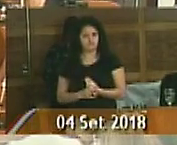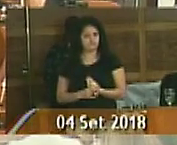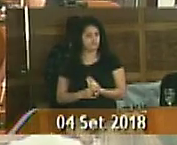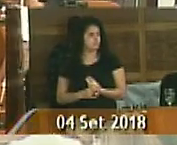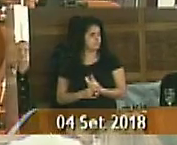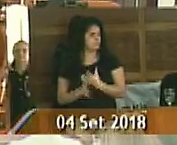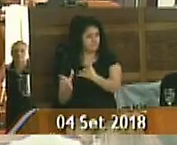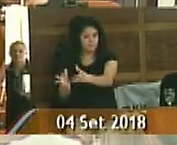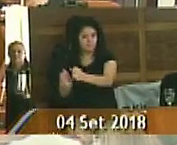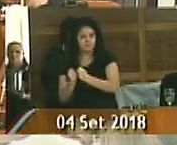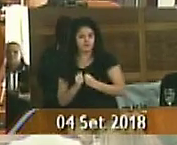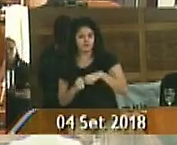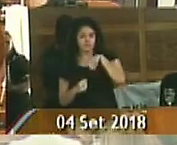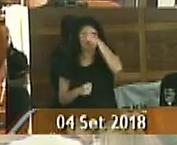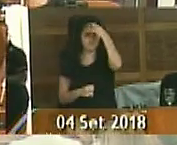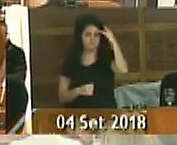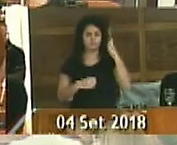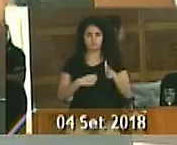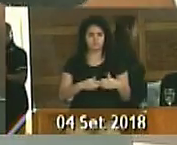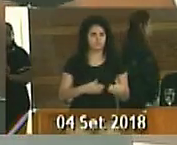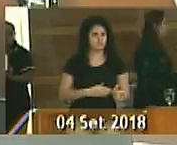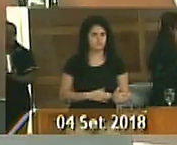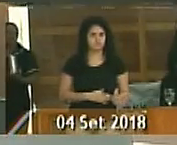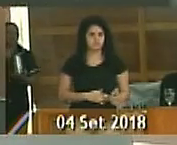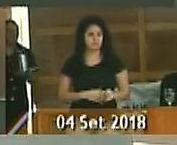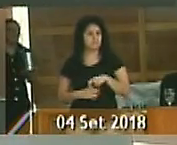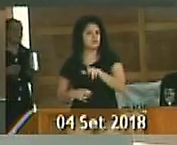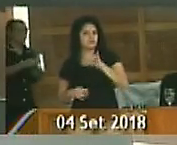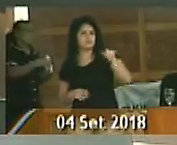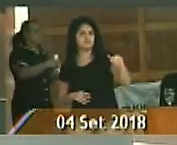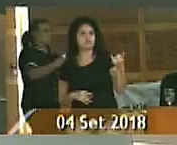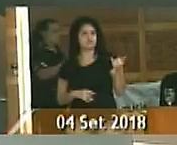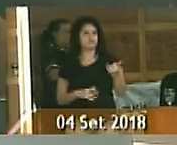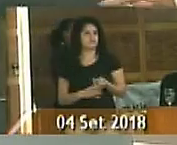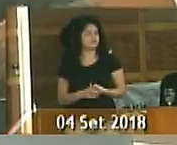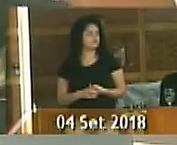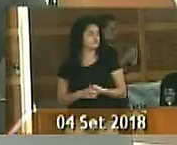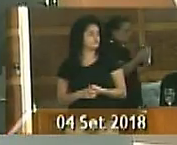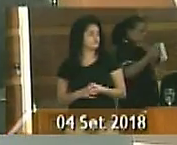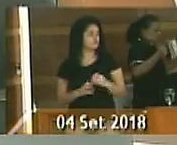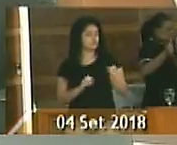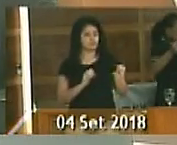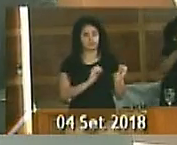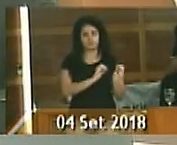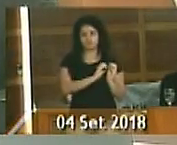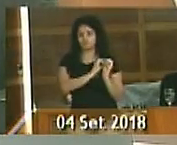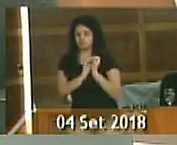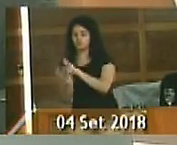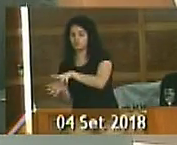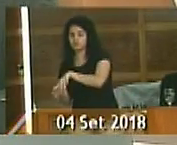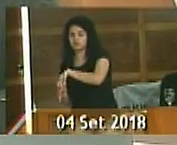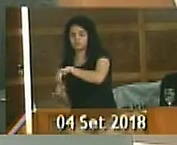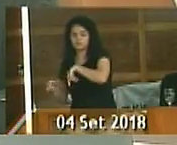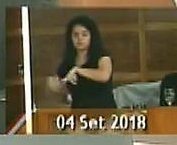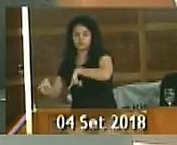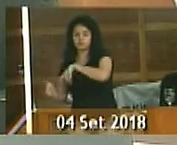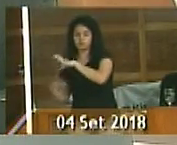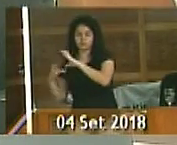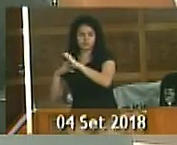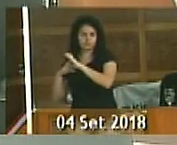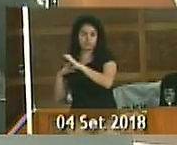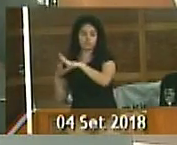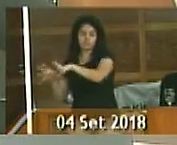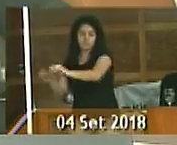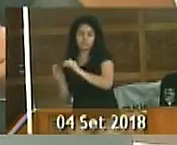um cidadão, por exemplo, lá da Japuíba e botar para ser administrador no Camuri. Pegar um